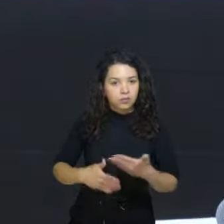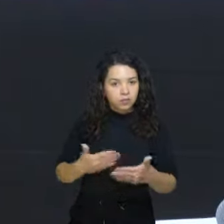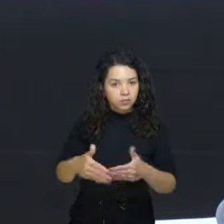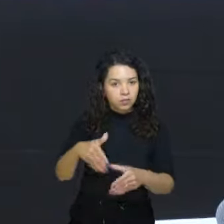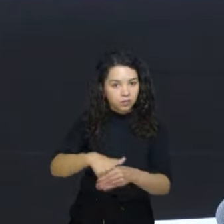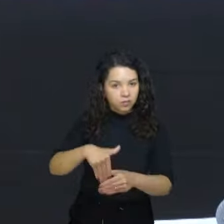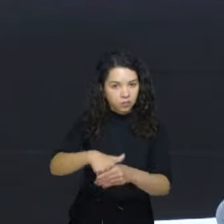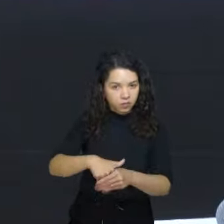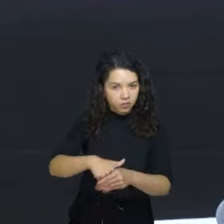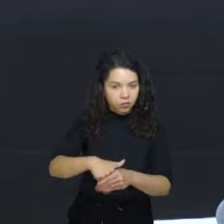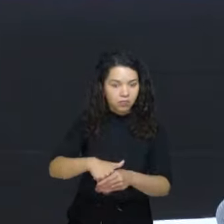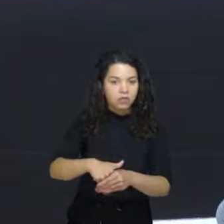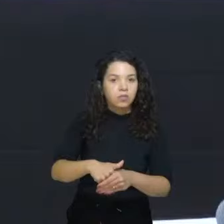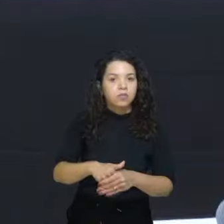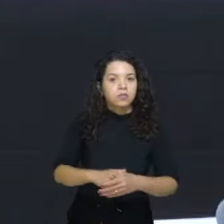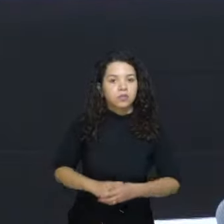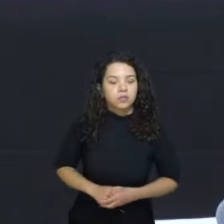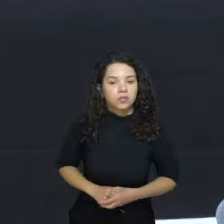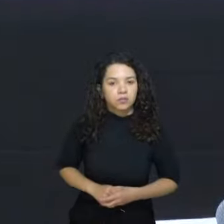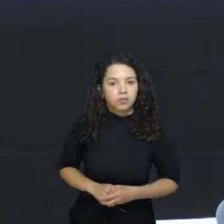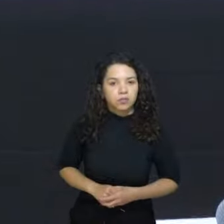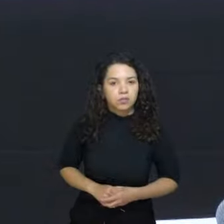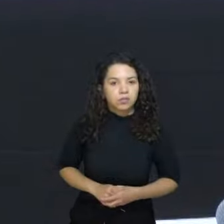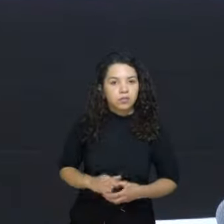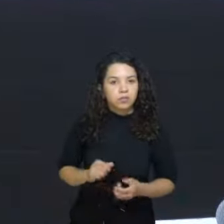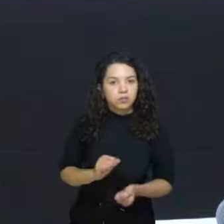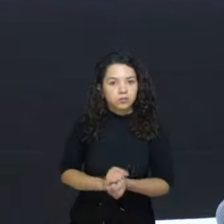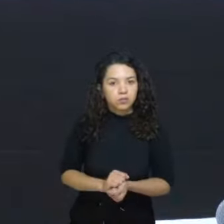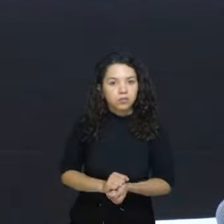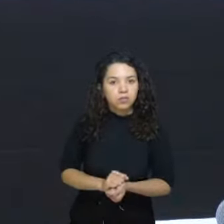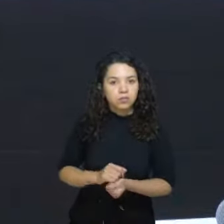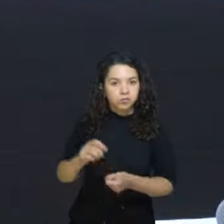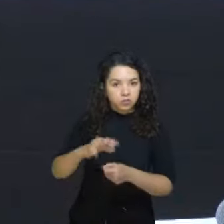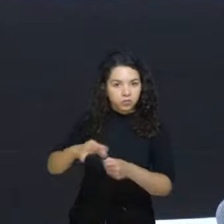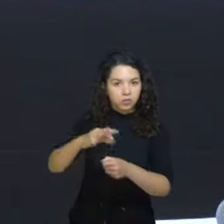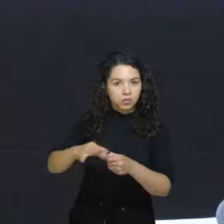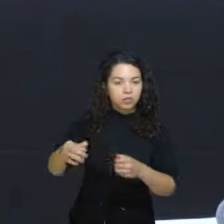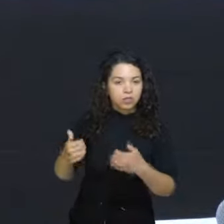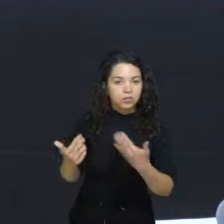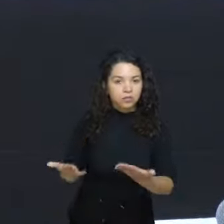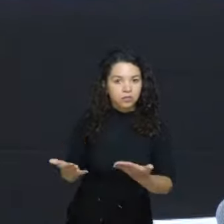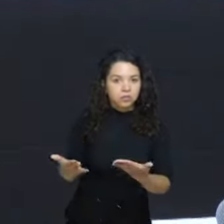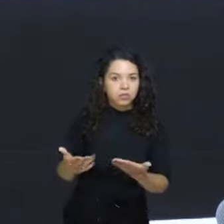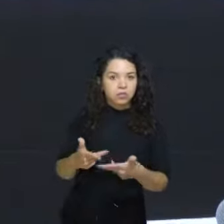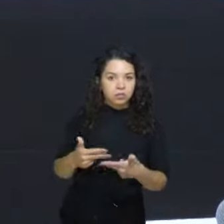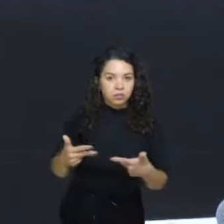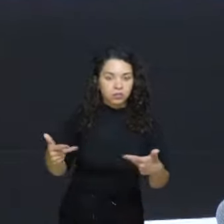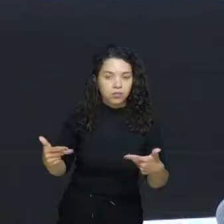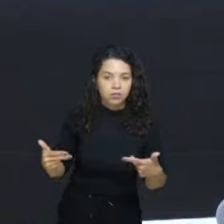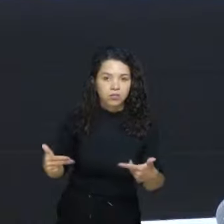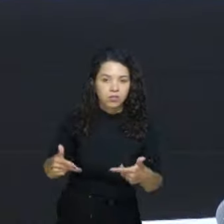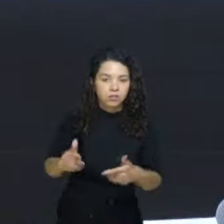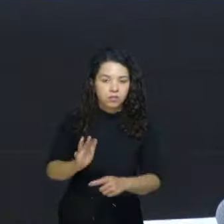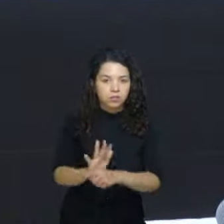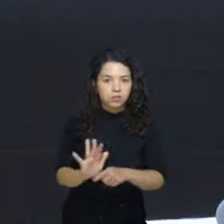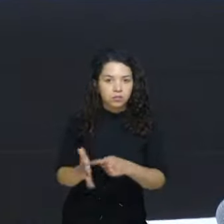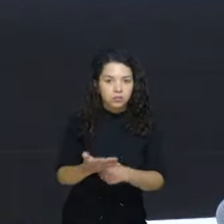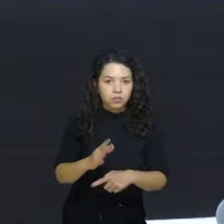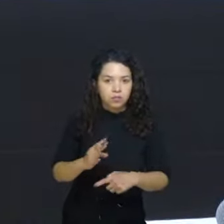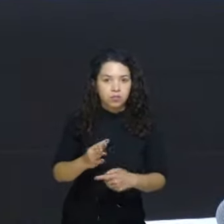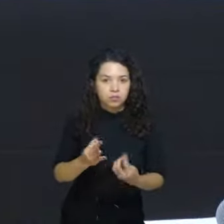eh de buscar junto a a entidades externas e foram várias todo um suporte de Tecnologia de